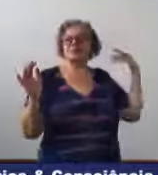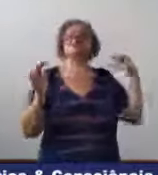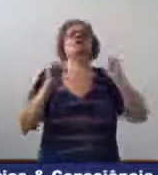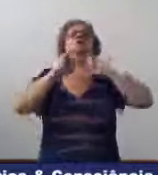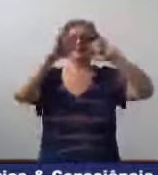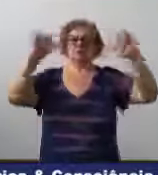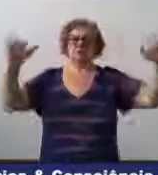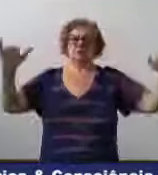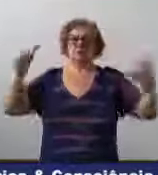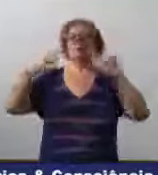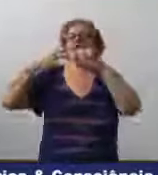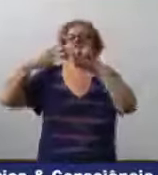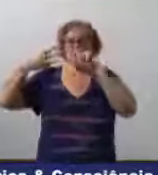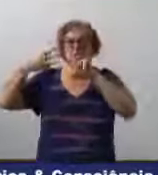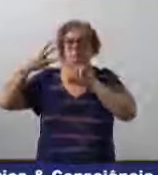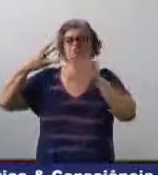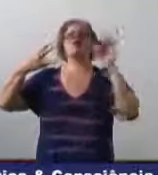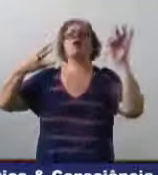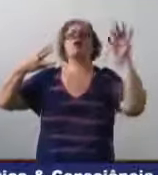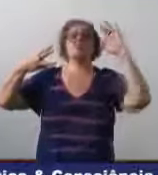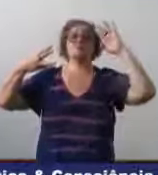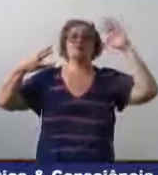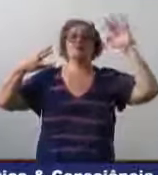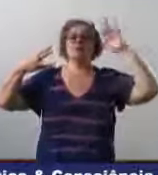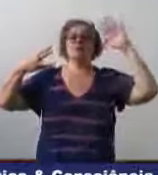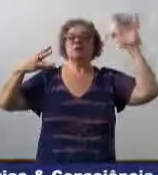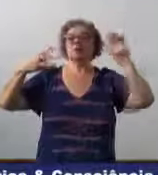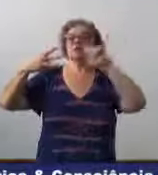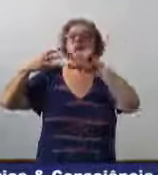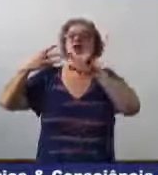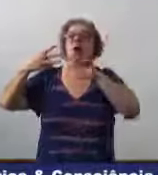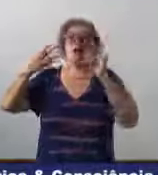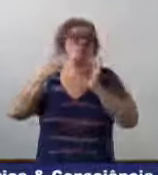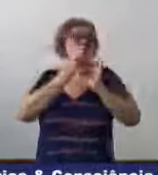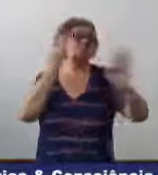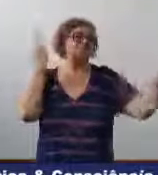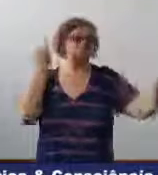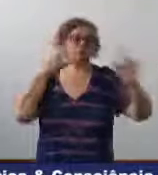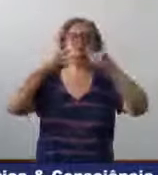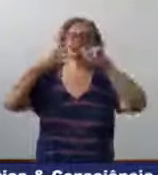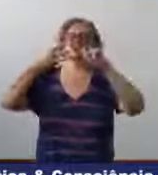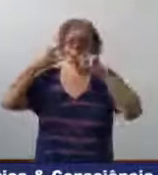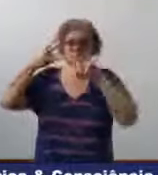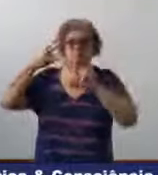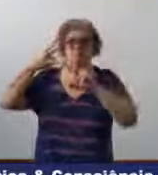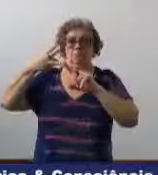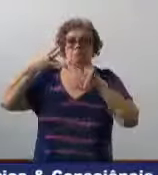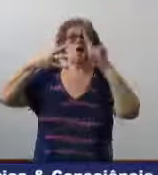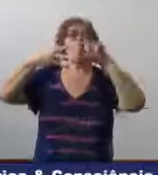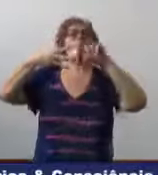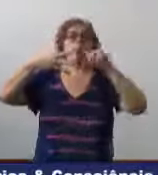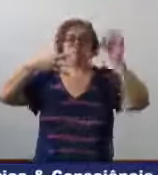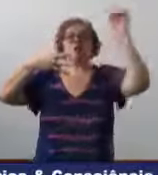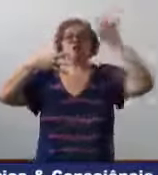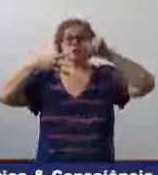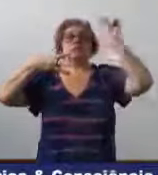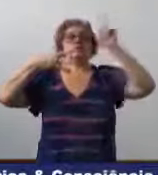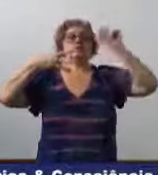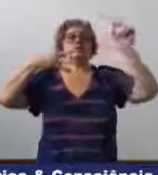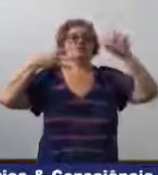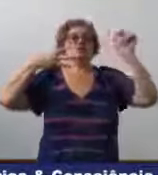que escolher 3 teorias físicas para sobreviverem a uma grande hecatombe, essa seria uma